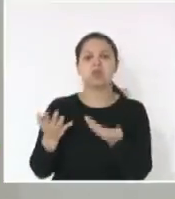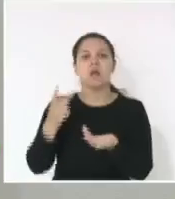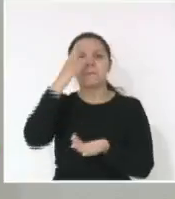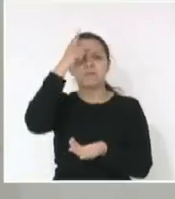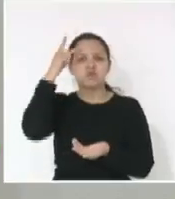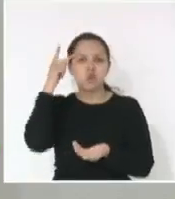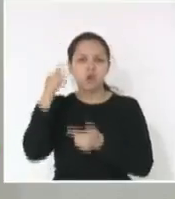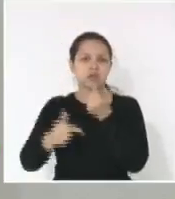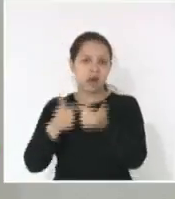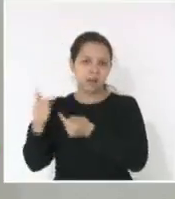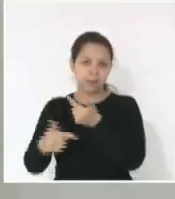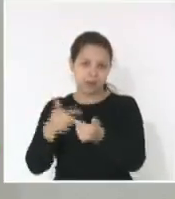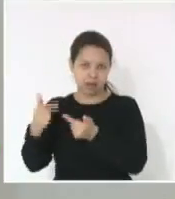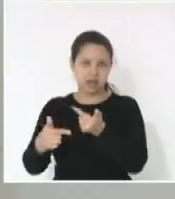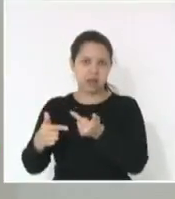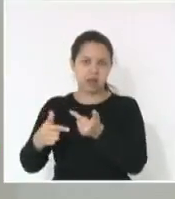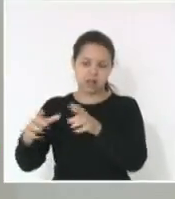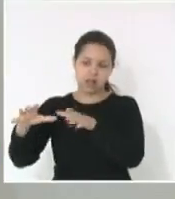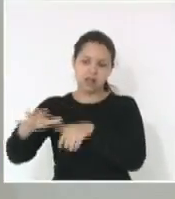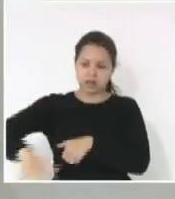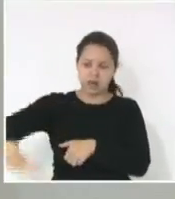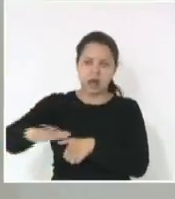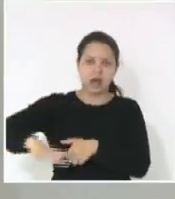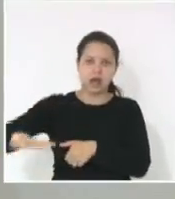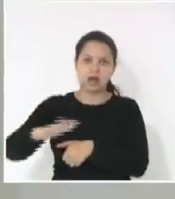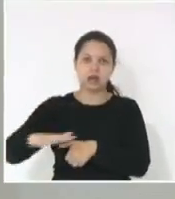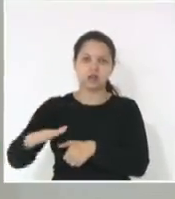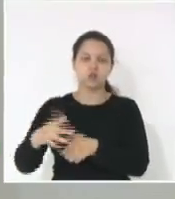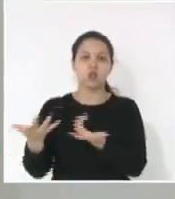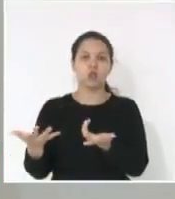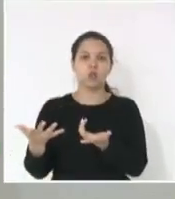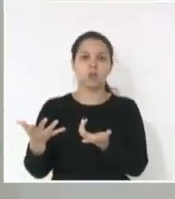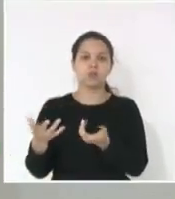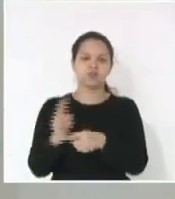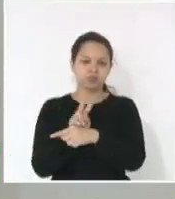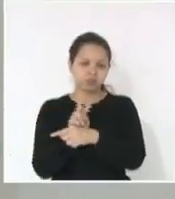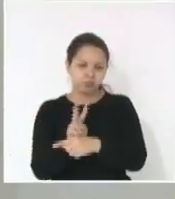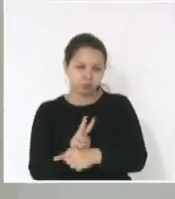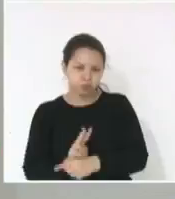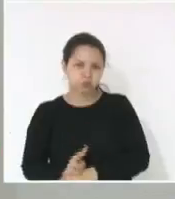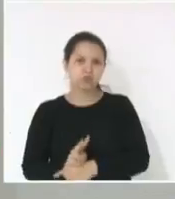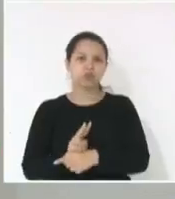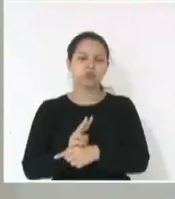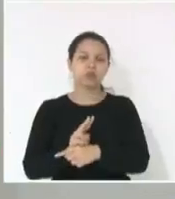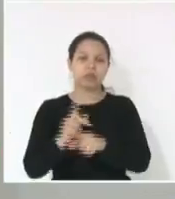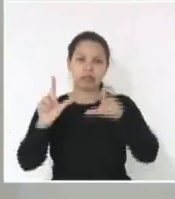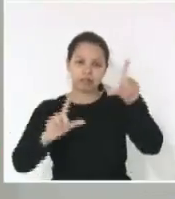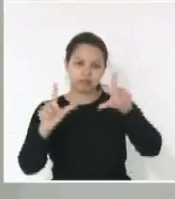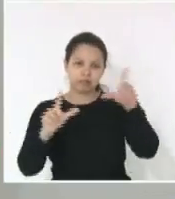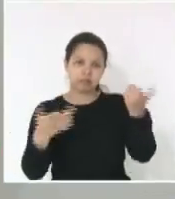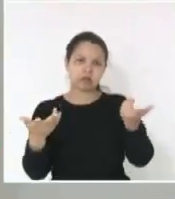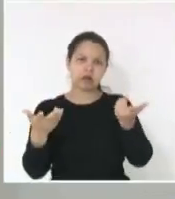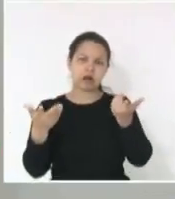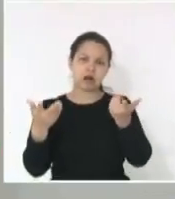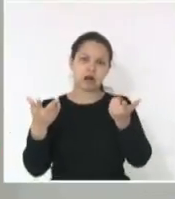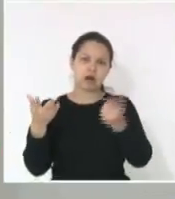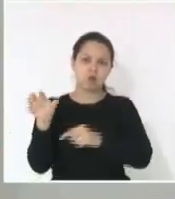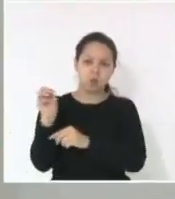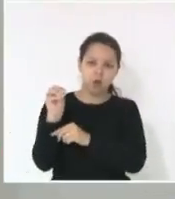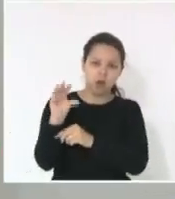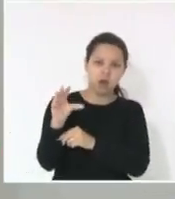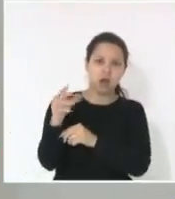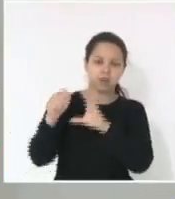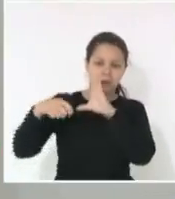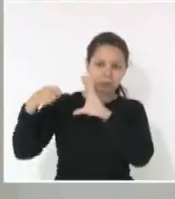área do monitoramento eletrônico. A maioria dos municípios colocando nos portais de entrada